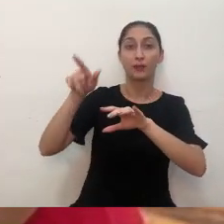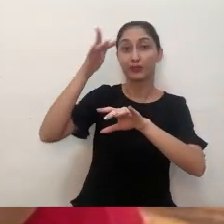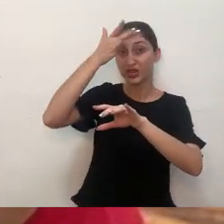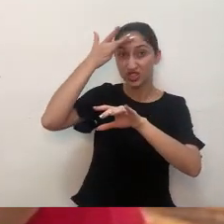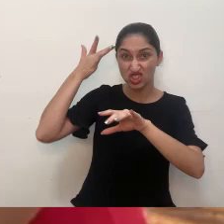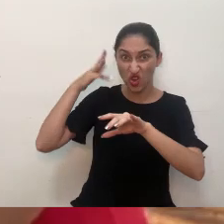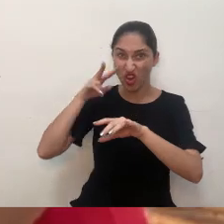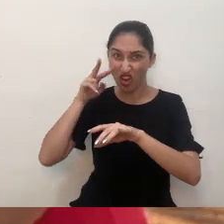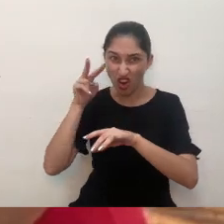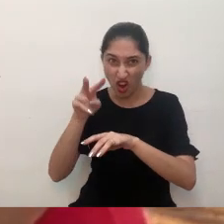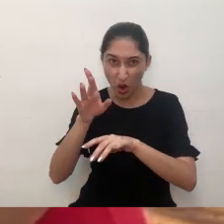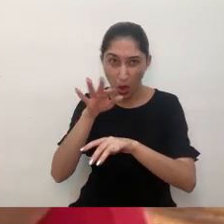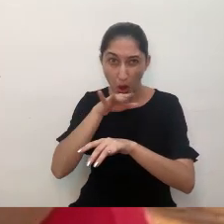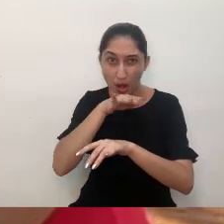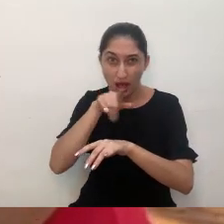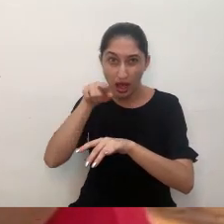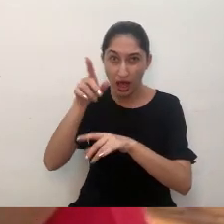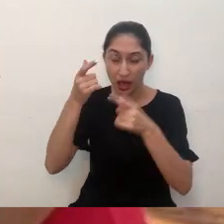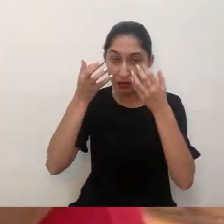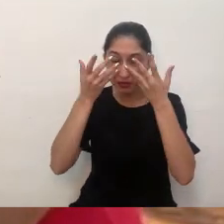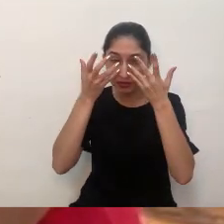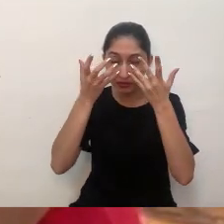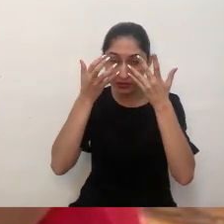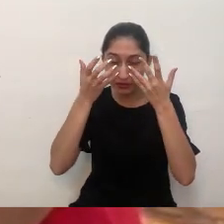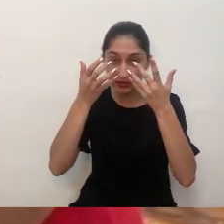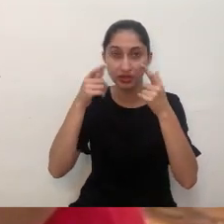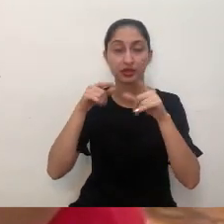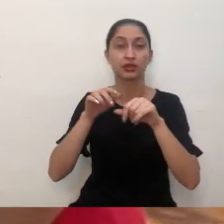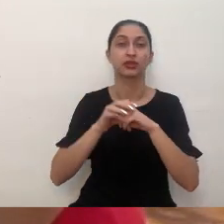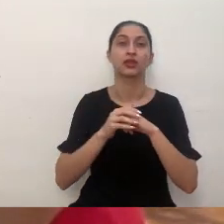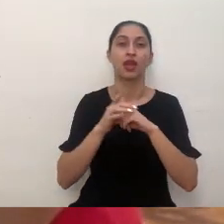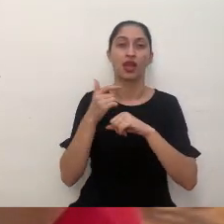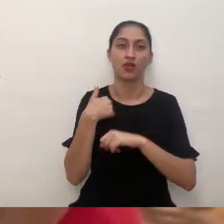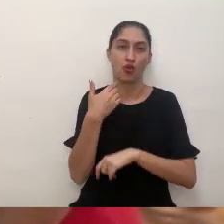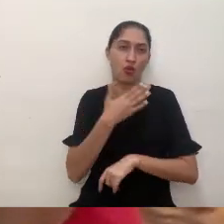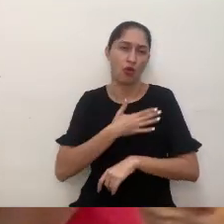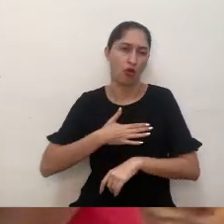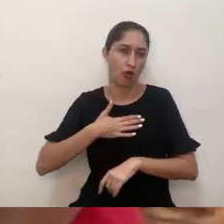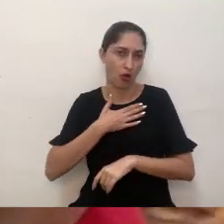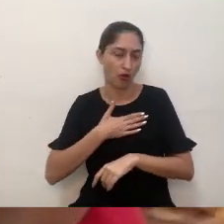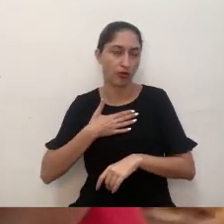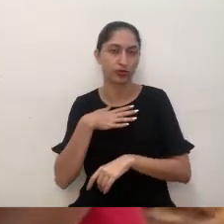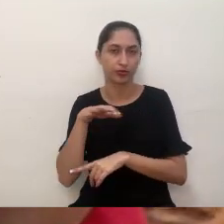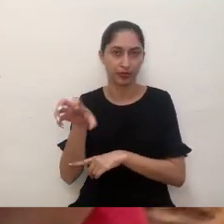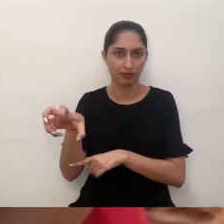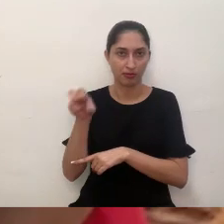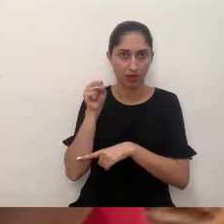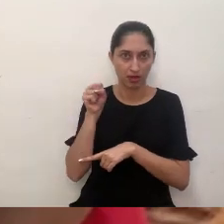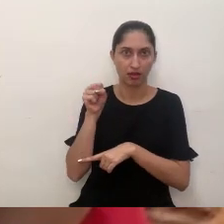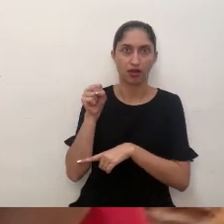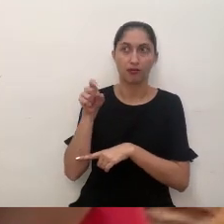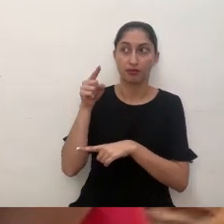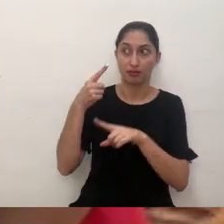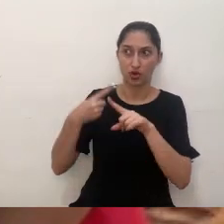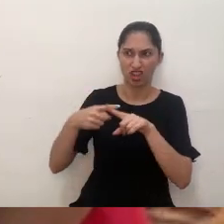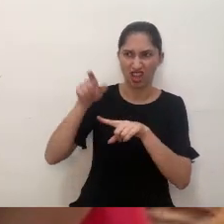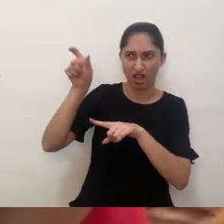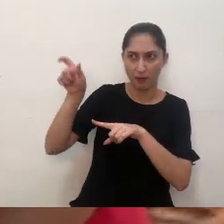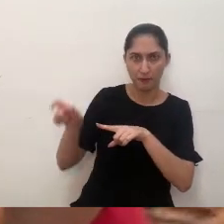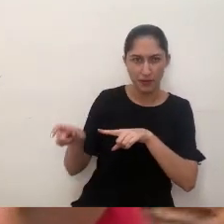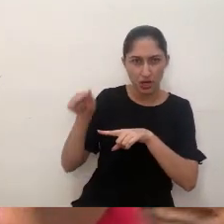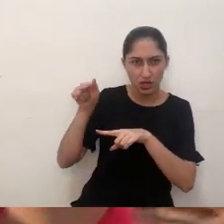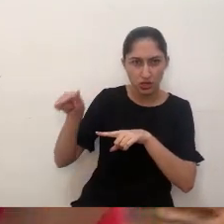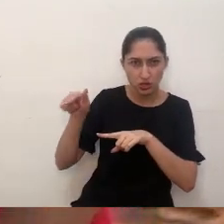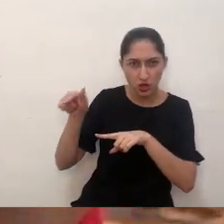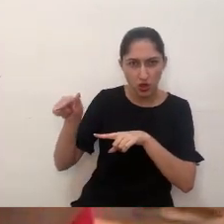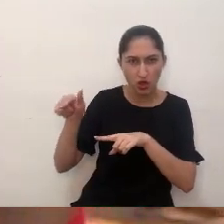com marotas, fica com os olhos espinhando quem pôs o olho. Aí eu gosto de uns raminhos bem simples, mas eu poder curar, porque talvez a pessoa não põe o olho